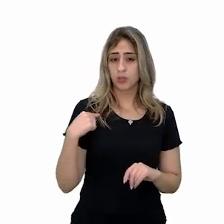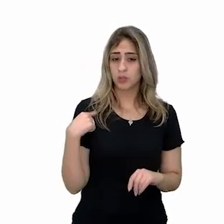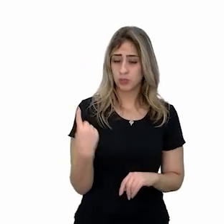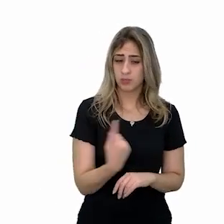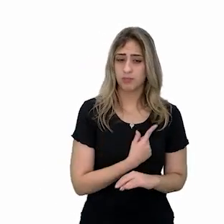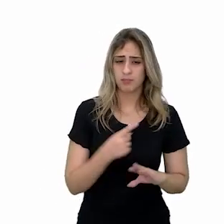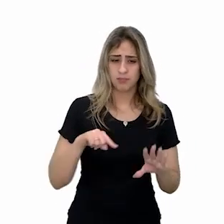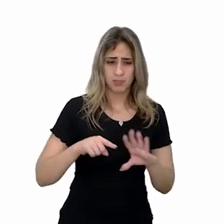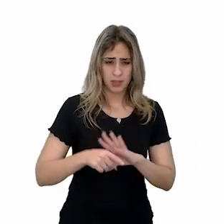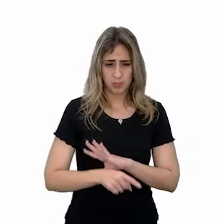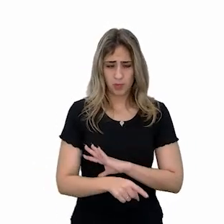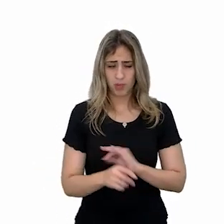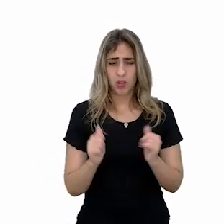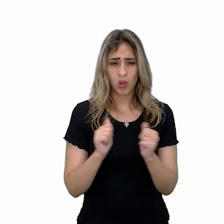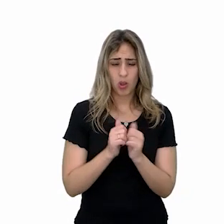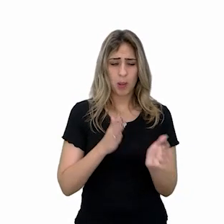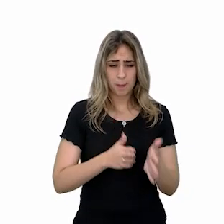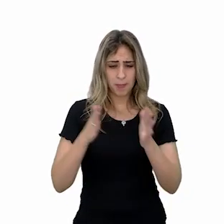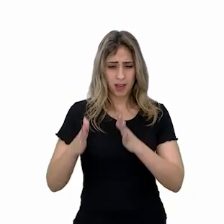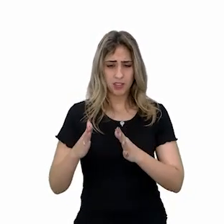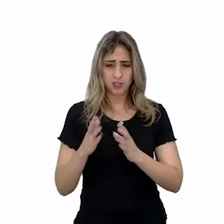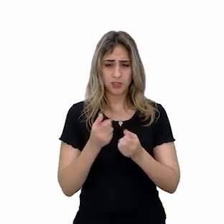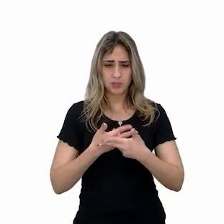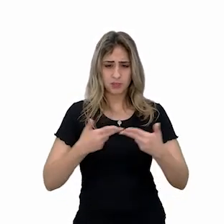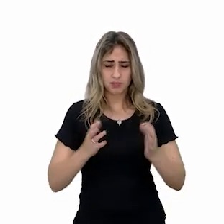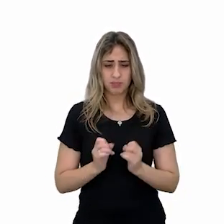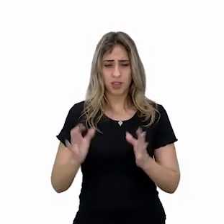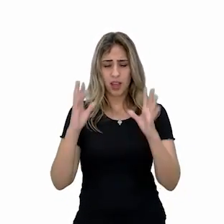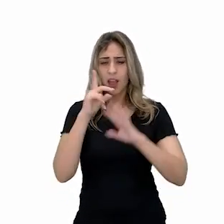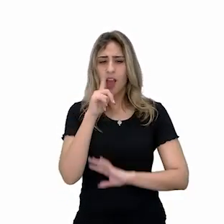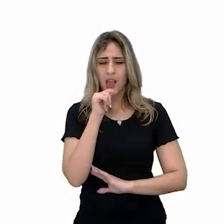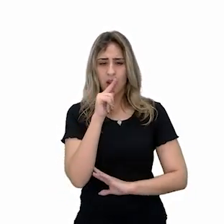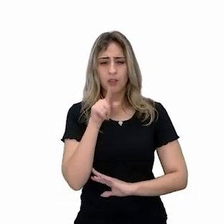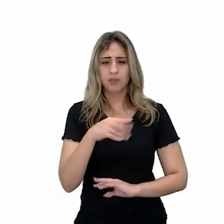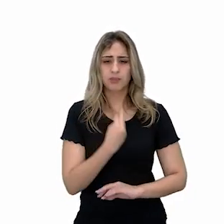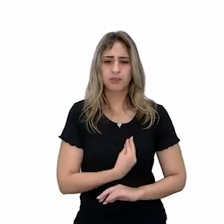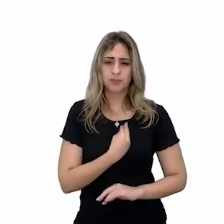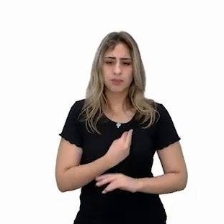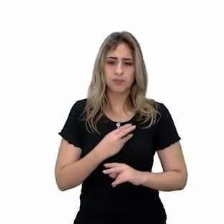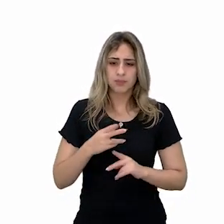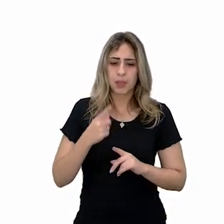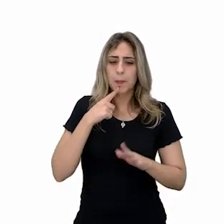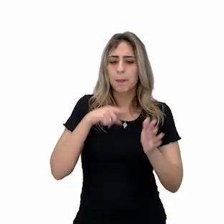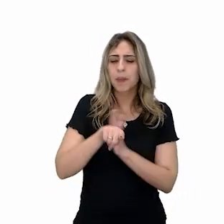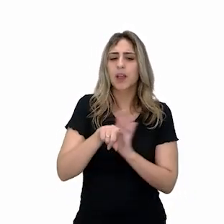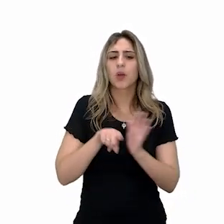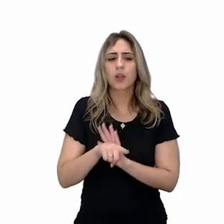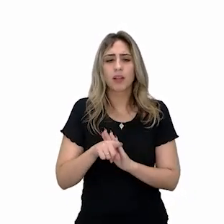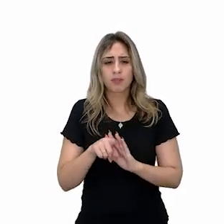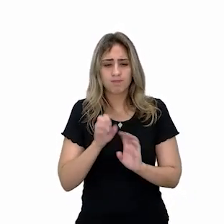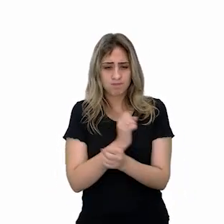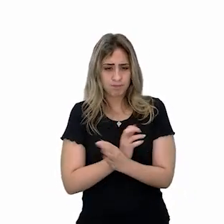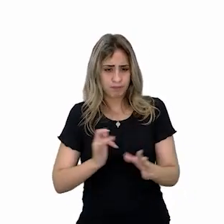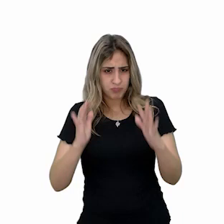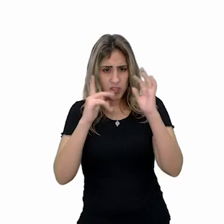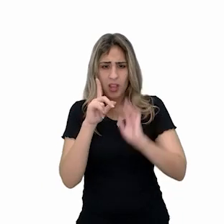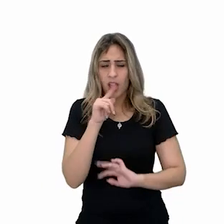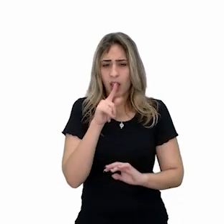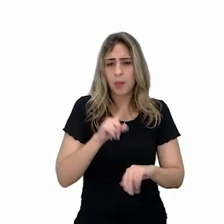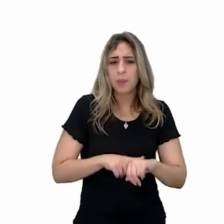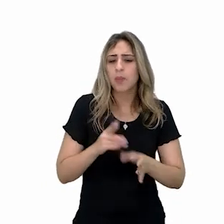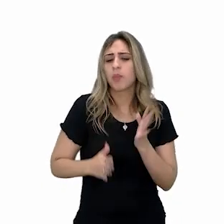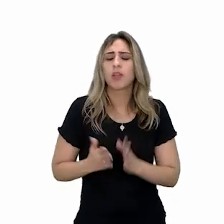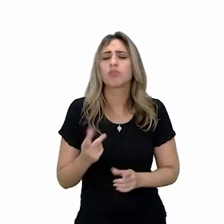nos aprofundar com a parte da poluição das águas, que, inclusive com a seguinte pergunta: a poluição das águas tem poluentes de